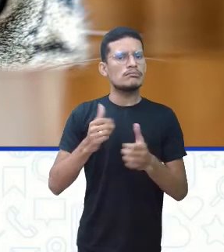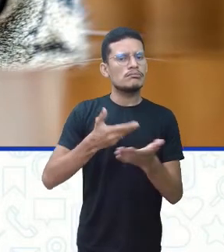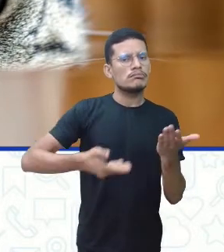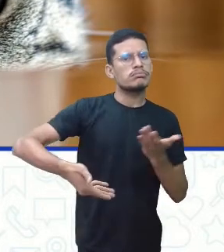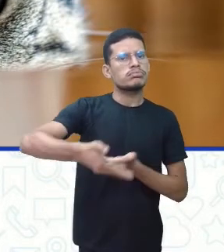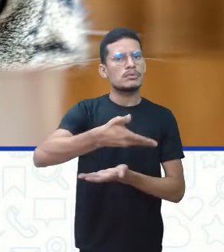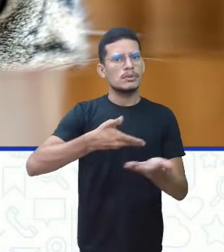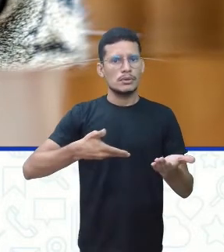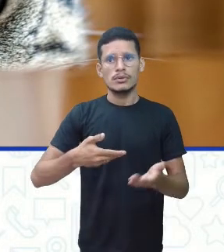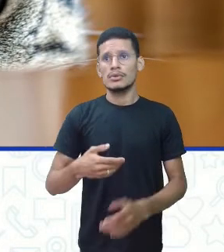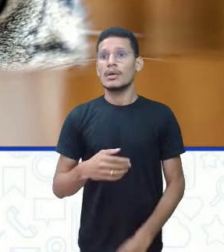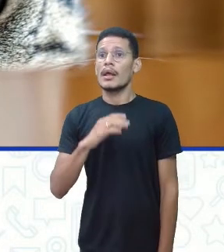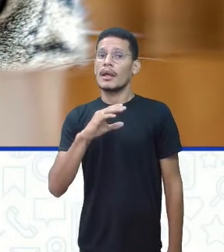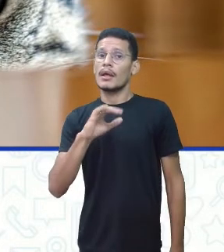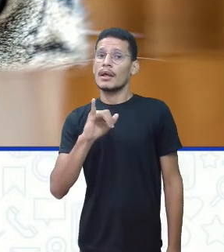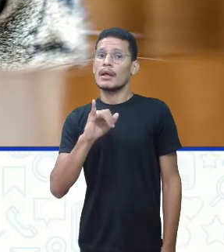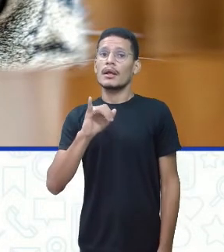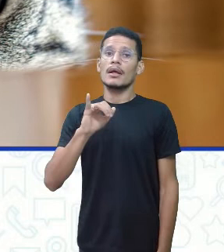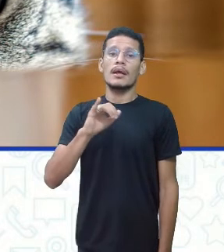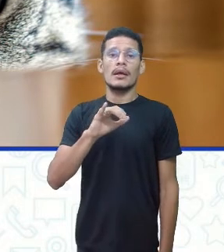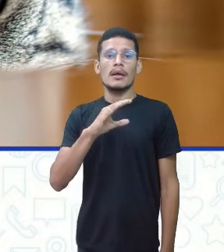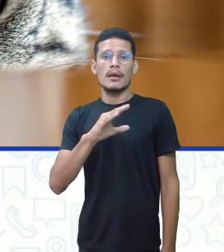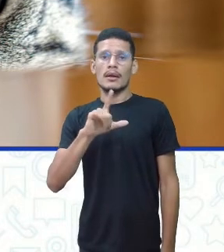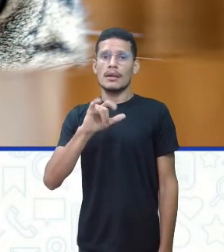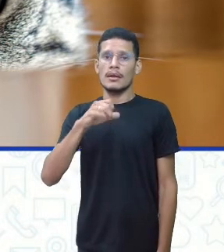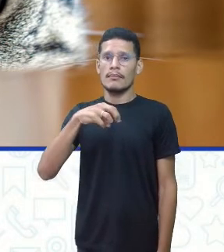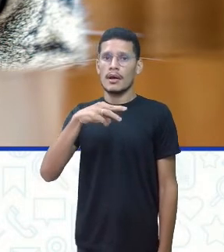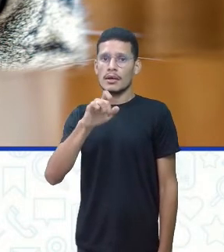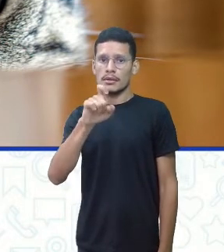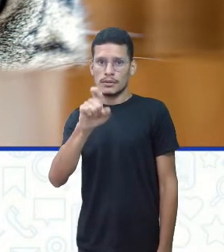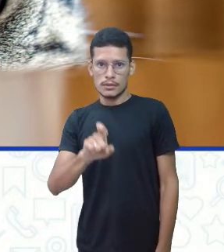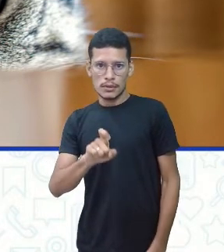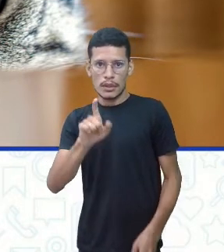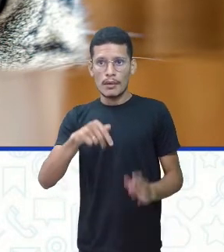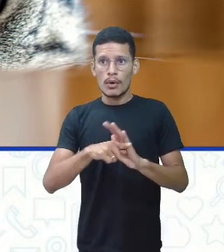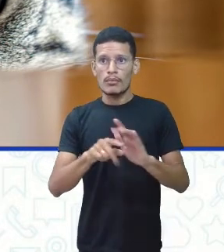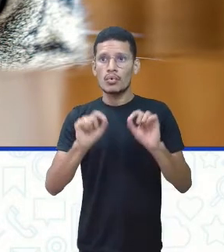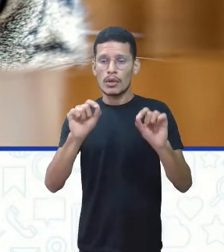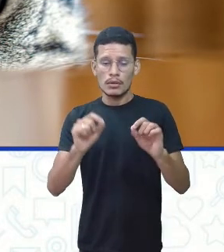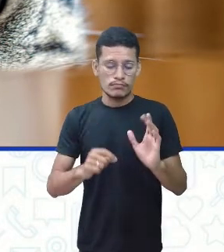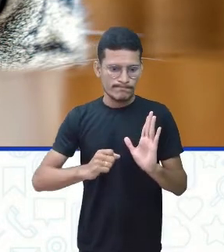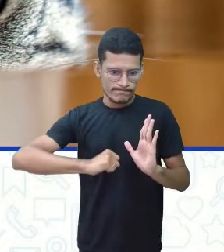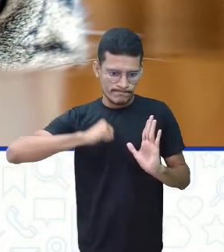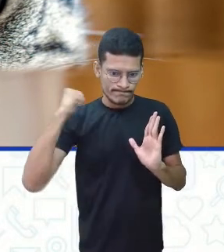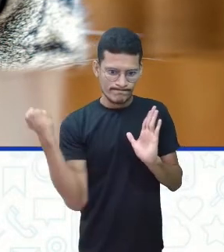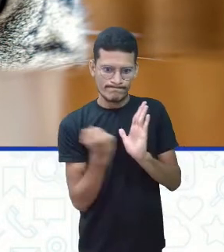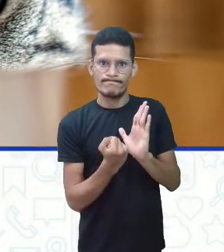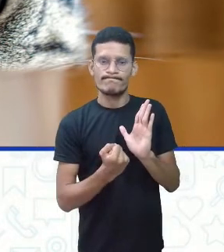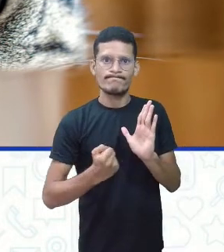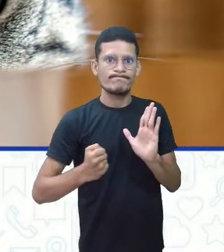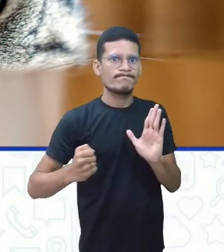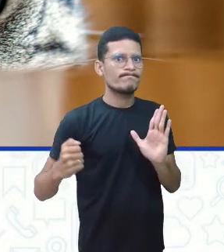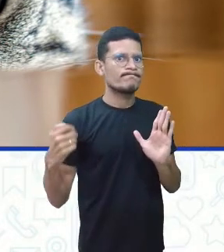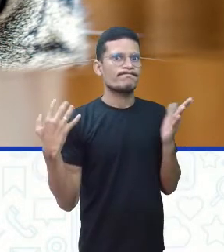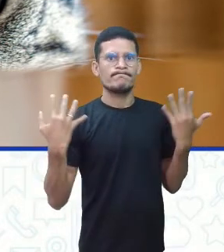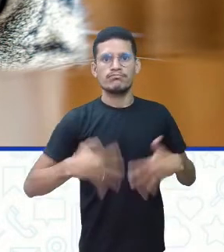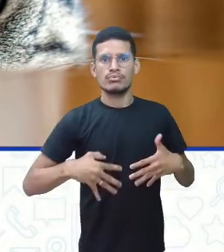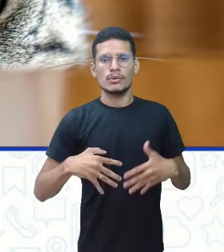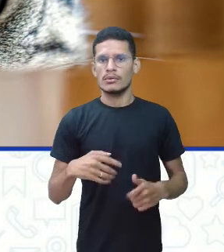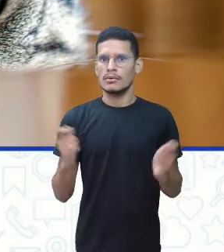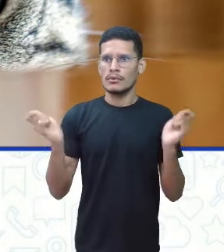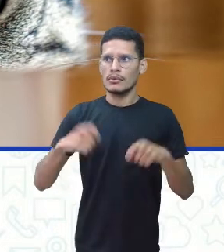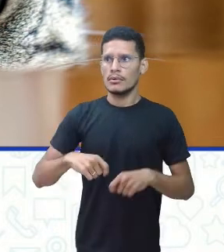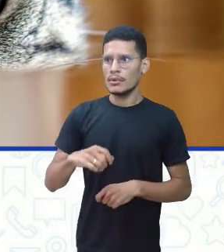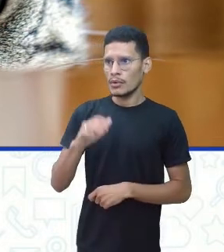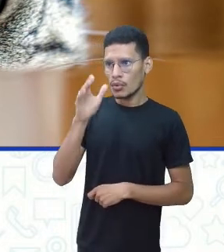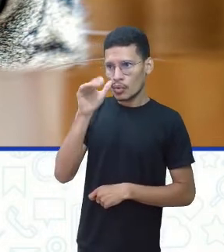gente tem o clímax, que seria o ponto alto, né, o ponto enigmático do texto que provoca a curiosidade do